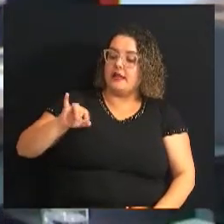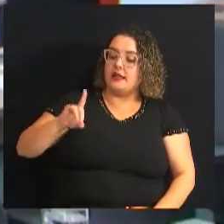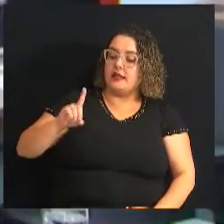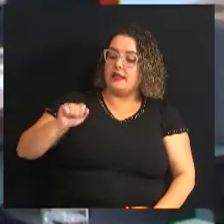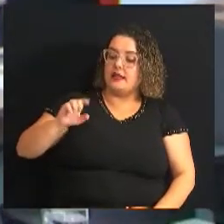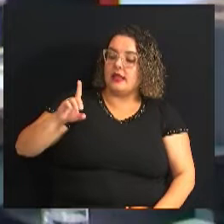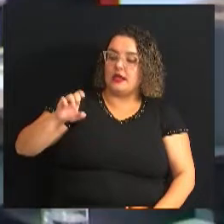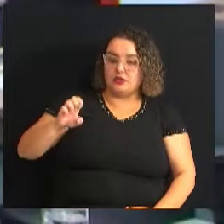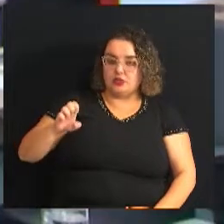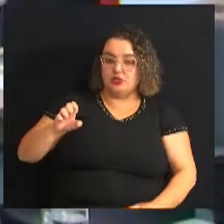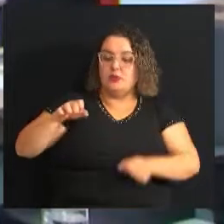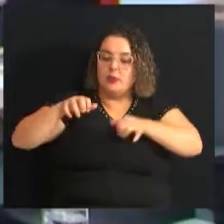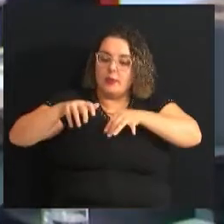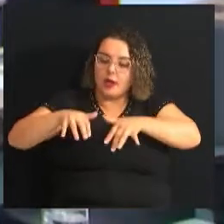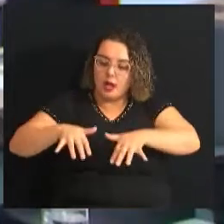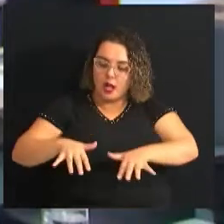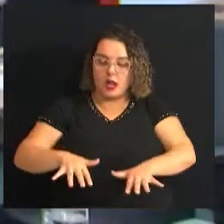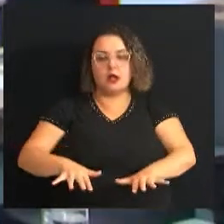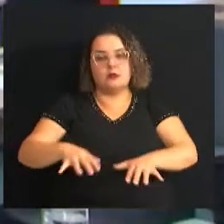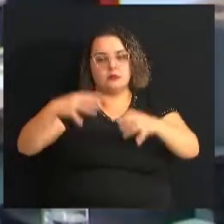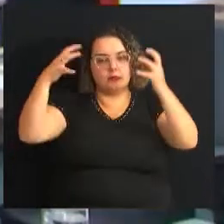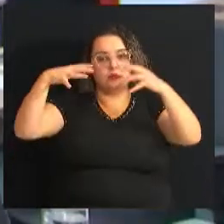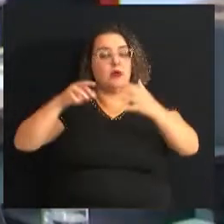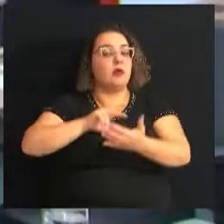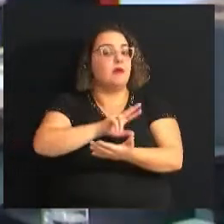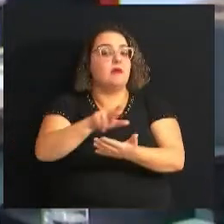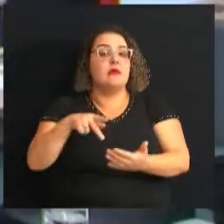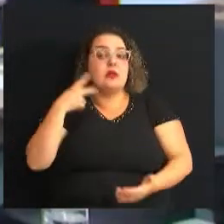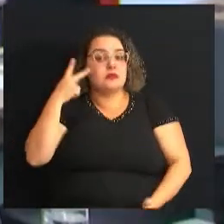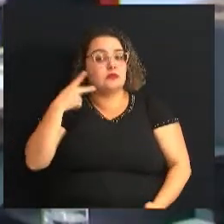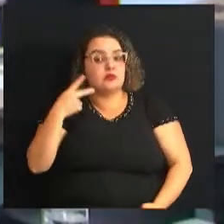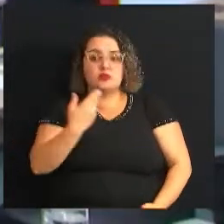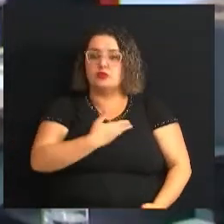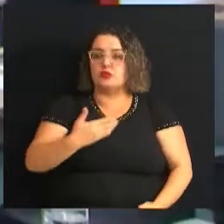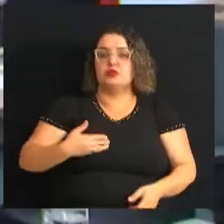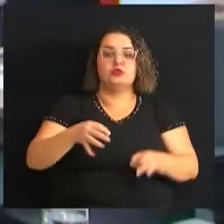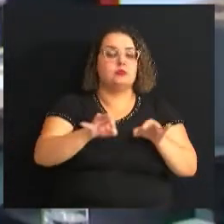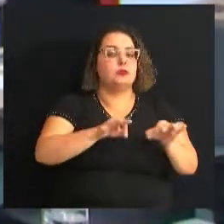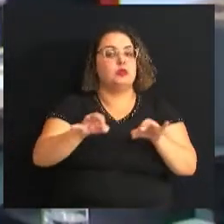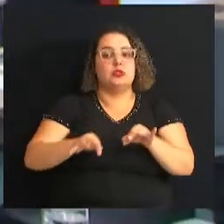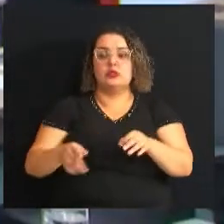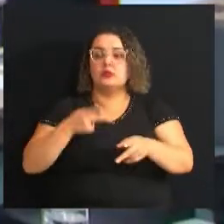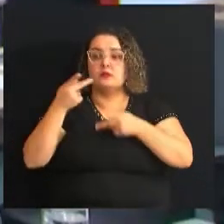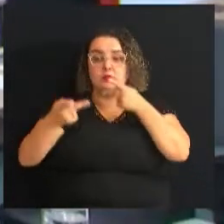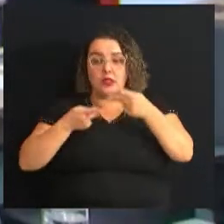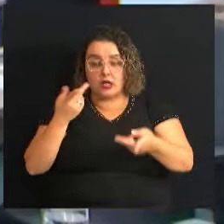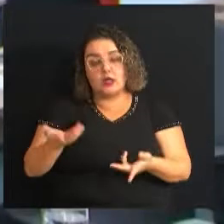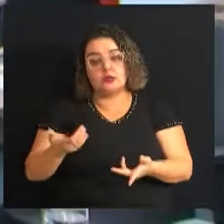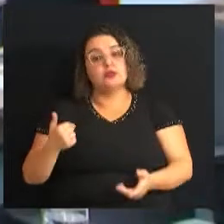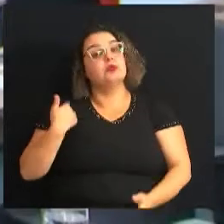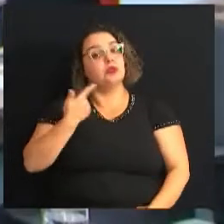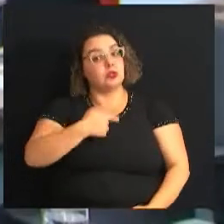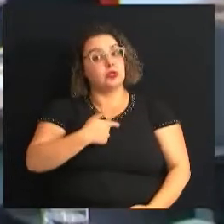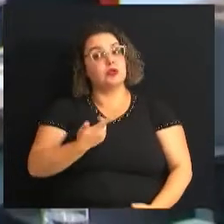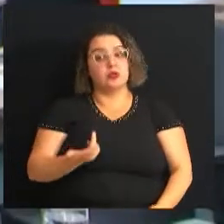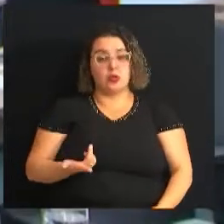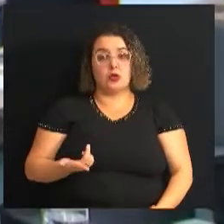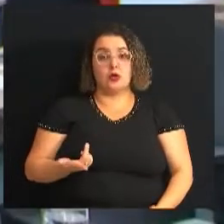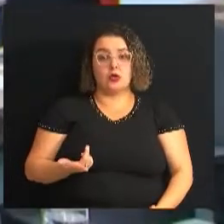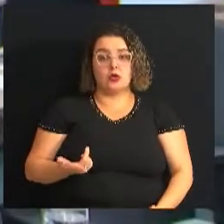Enfim, foram várias políticas citadas, projetos citados, e que nós estamos